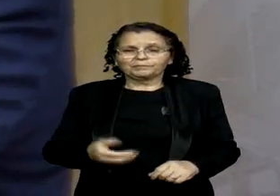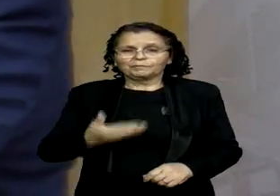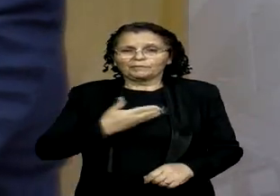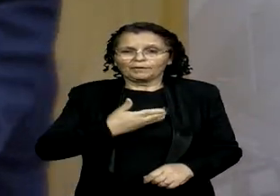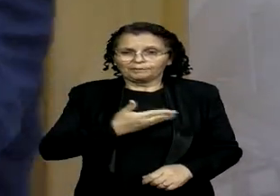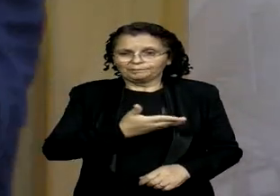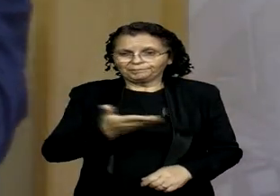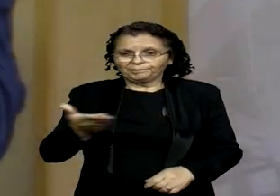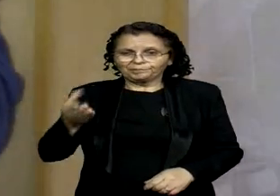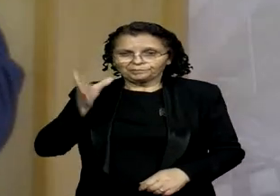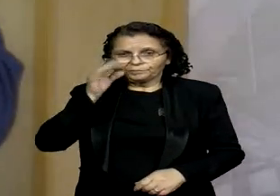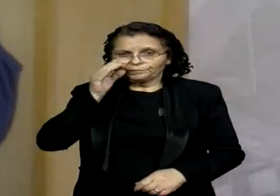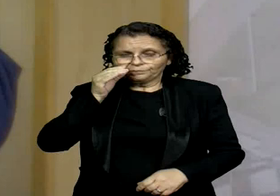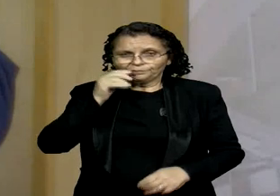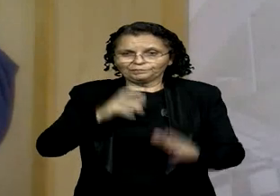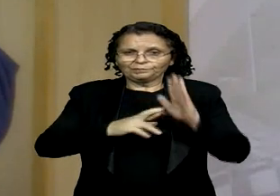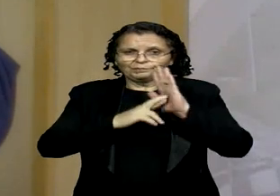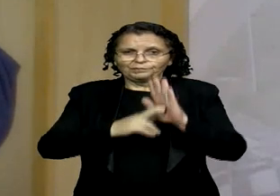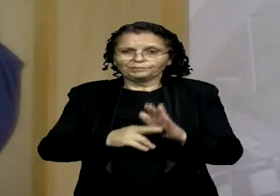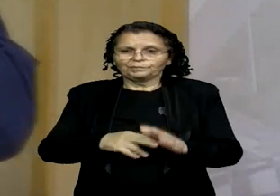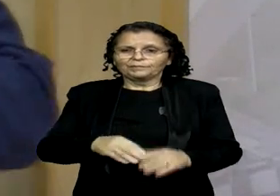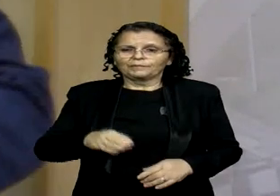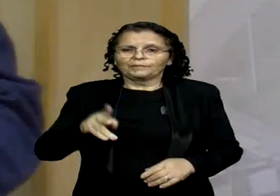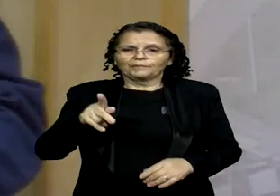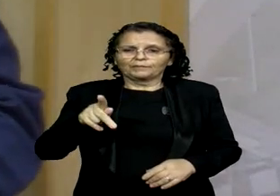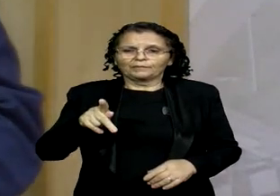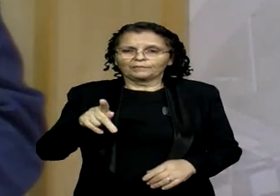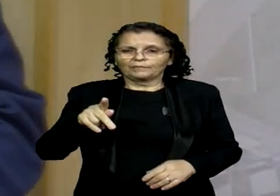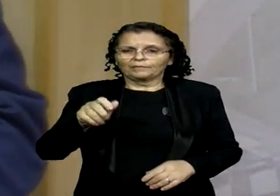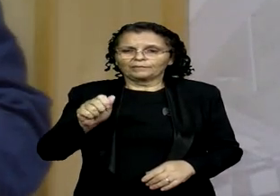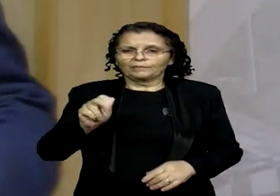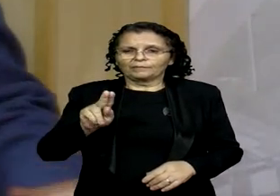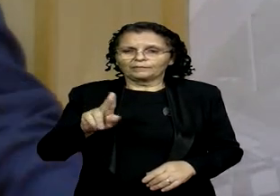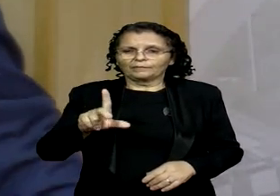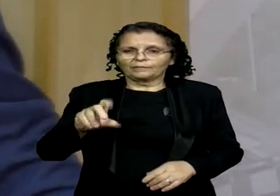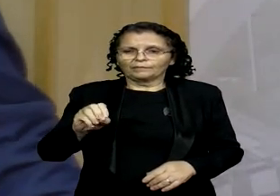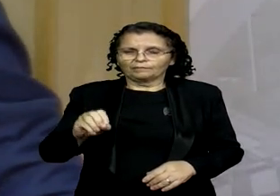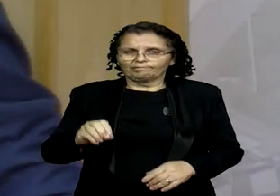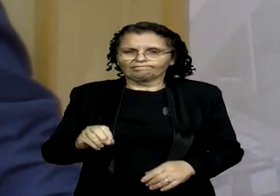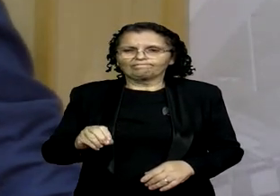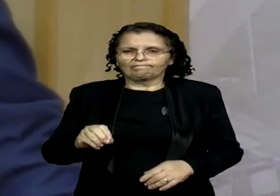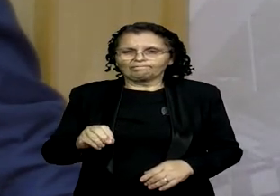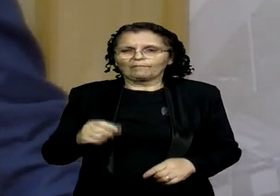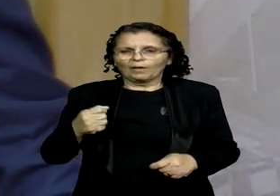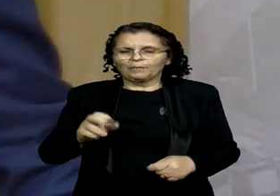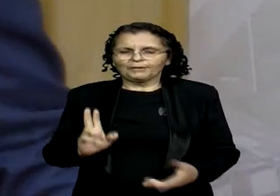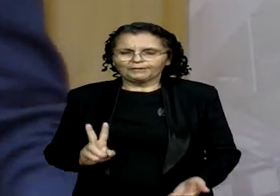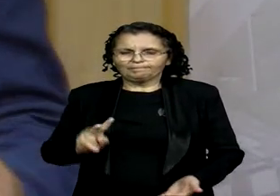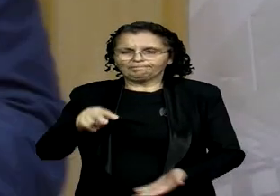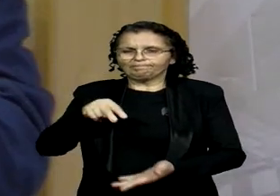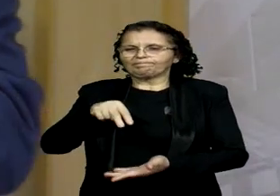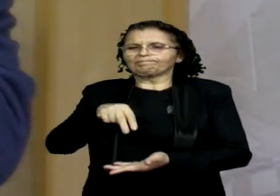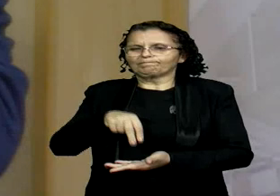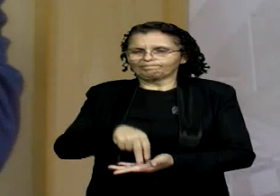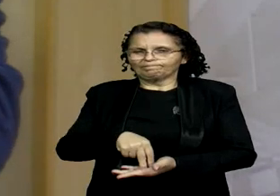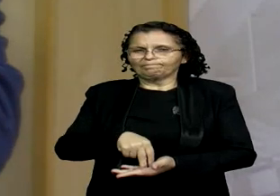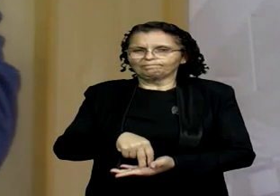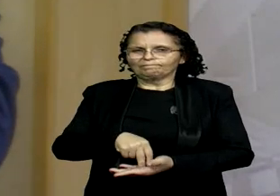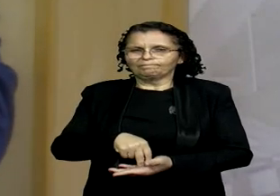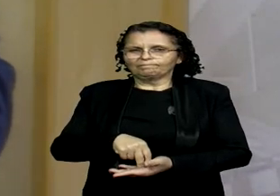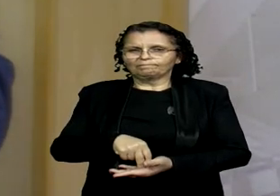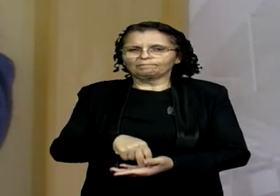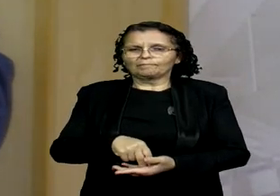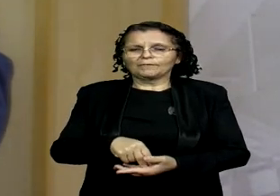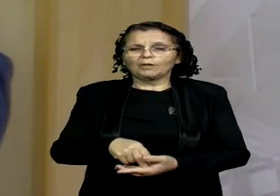colaboradores dessa casa em nome do Paulo Bin e dizer, senhor presidente, que eu não poderia deixar de usar a tribuna nessa